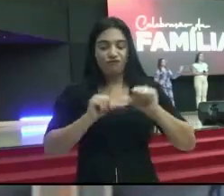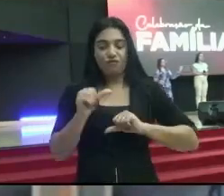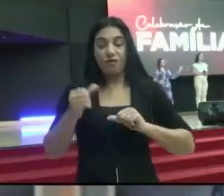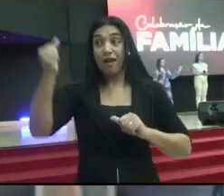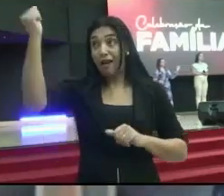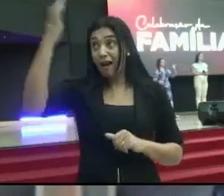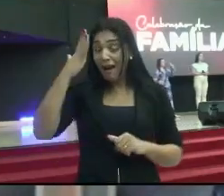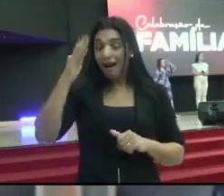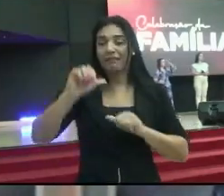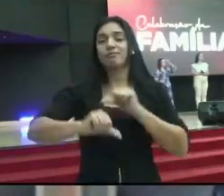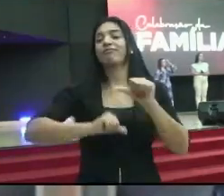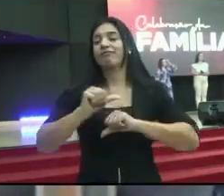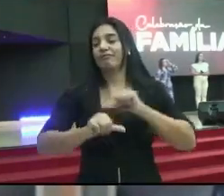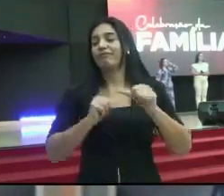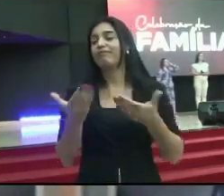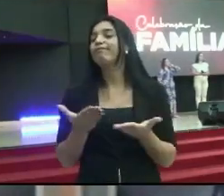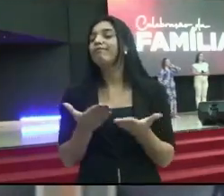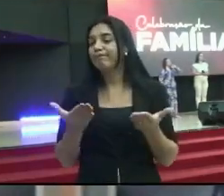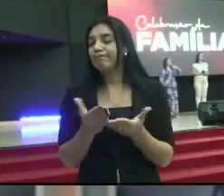hoje.